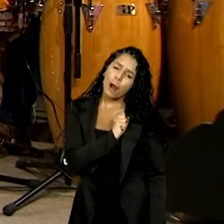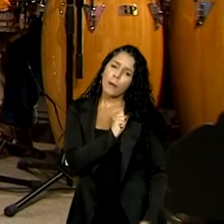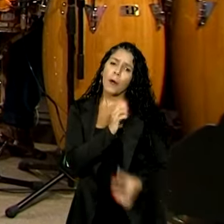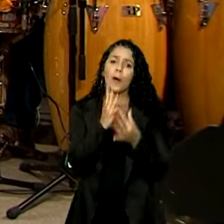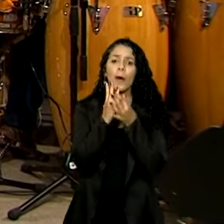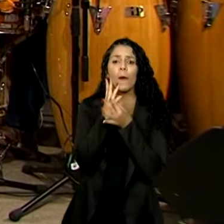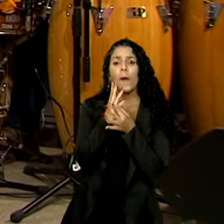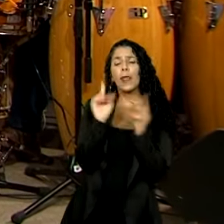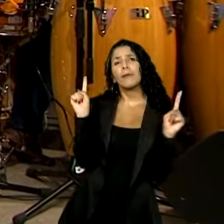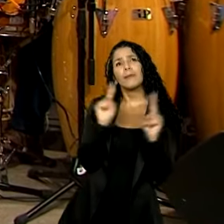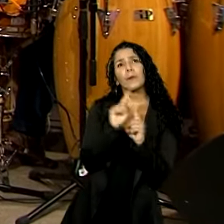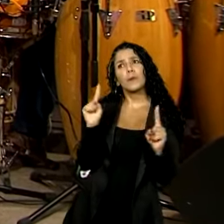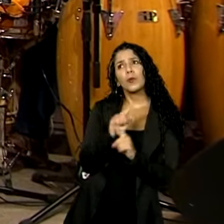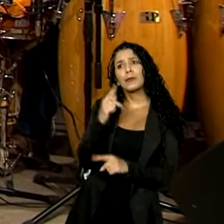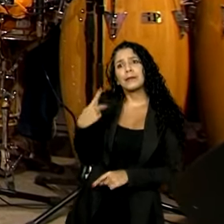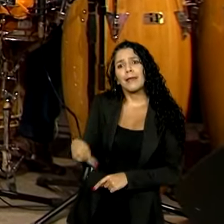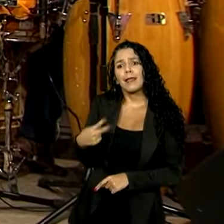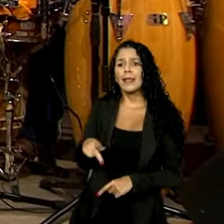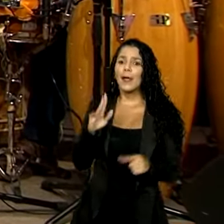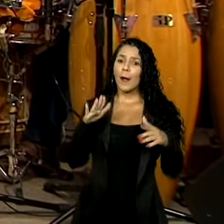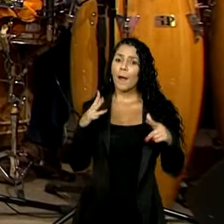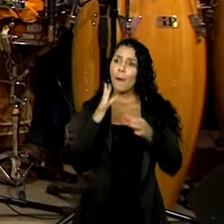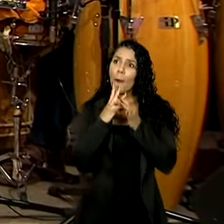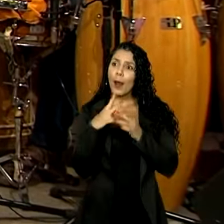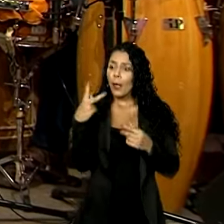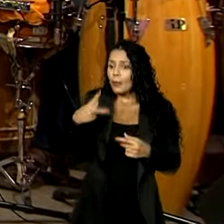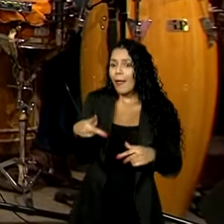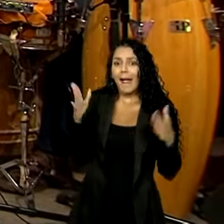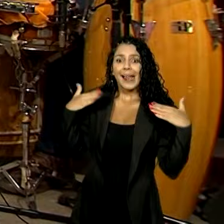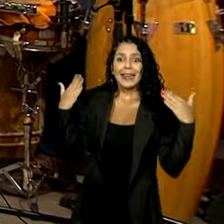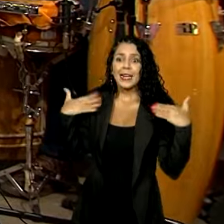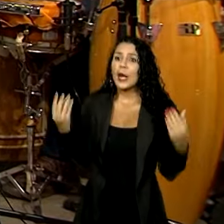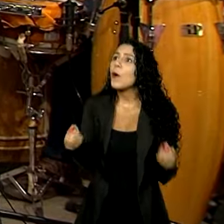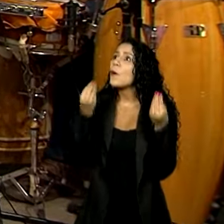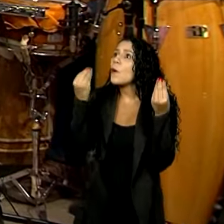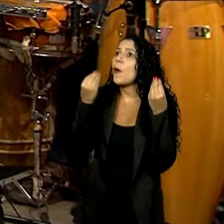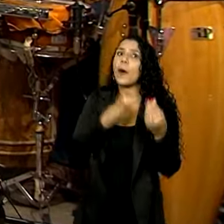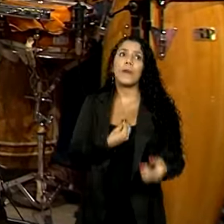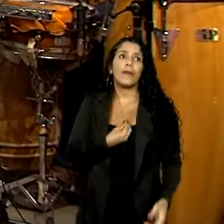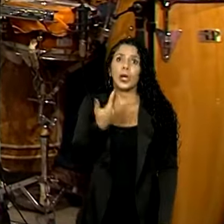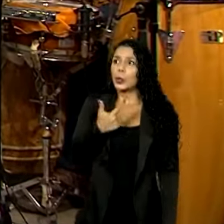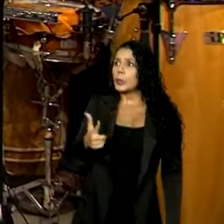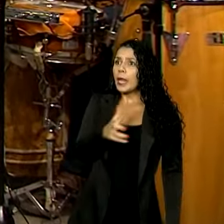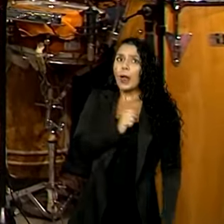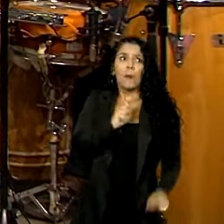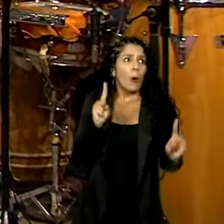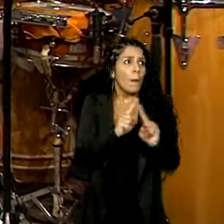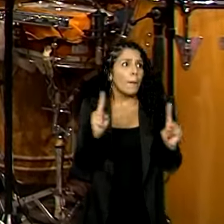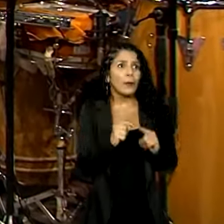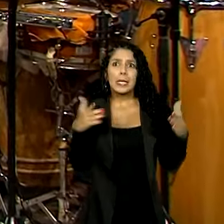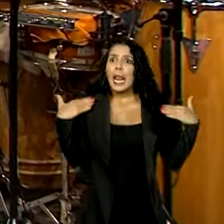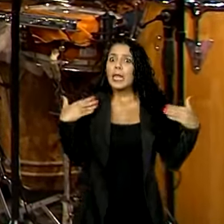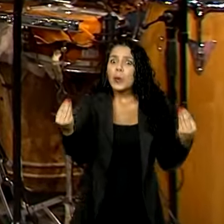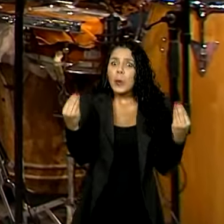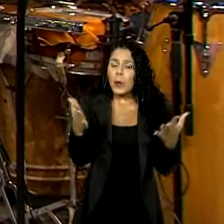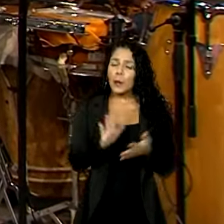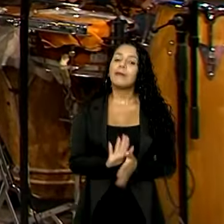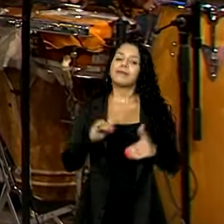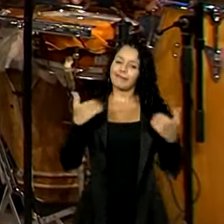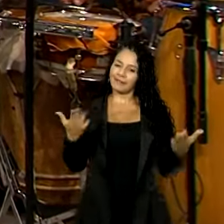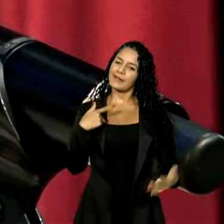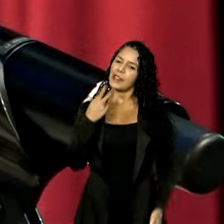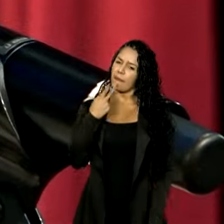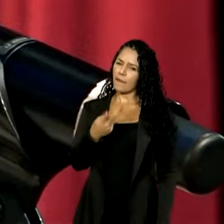da sua música, era o anel da sua alegria. Como ela ia viver sem amor, sem música, sem alegria? Então